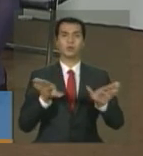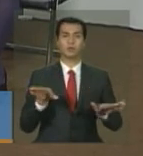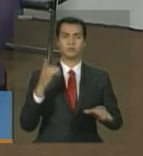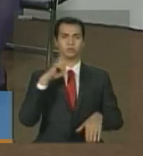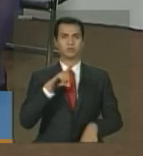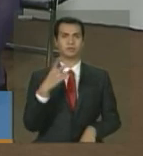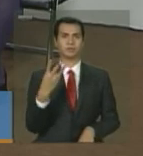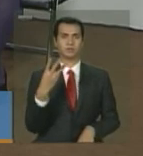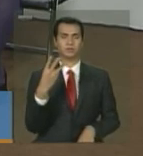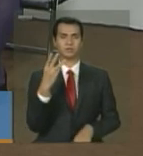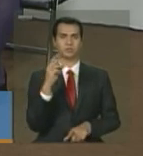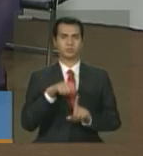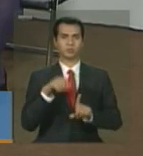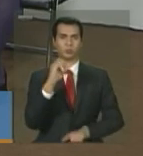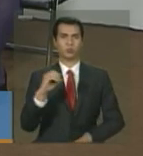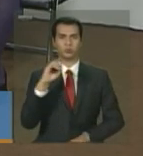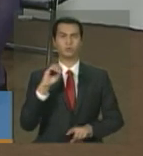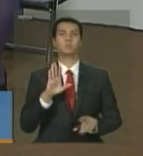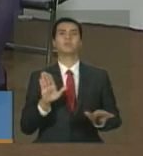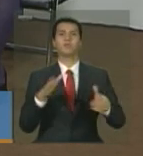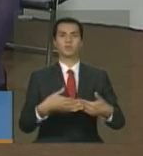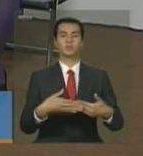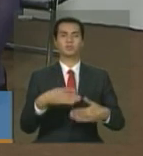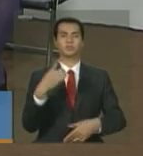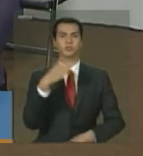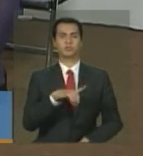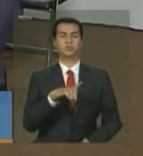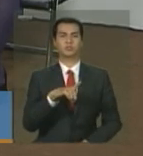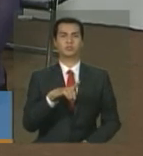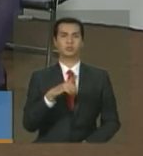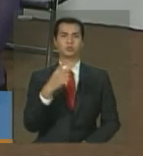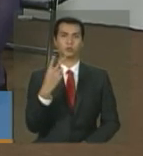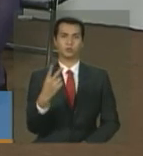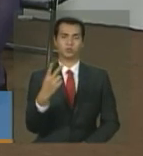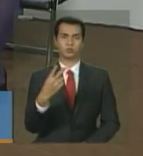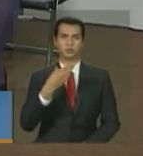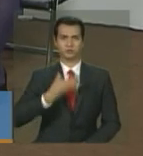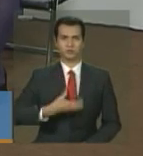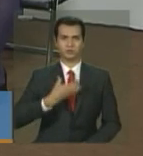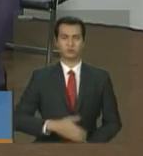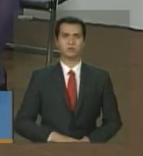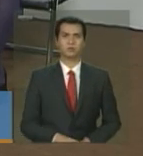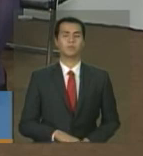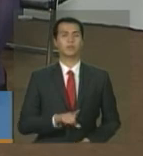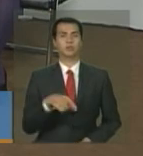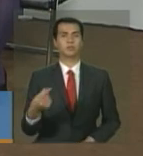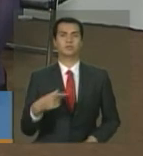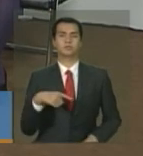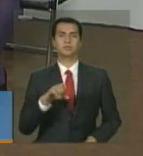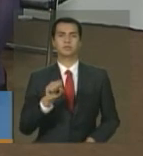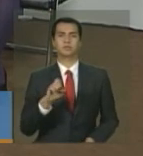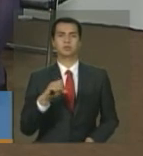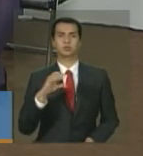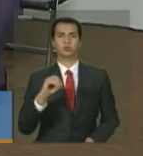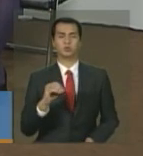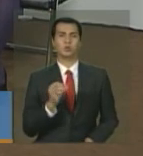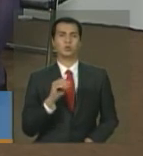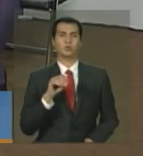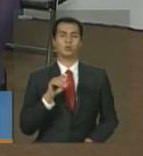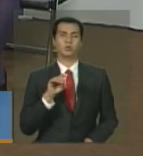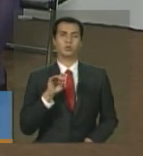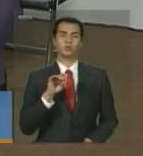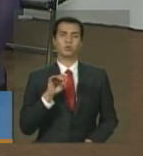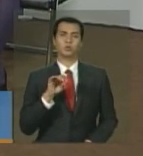Outubro e fecha dois de Dezembro o centro pop que é o centro de referência para a população em situação de rua